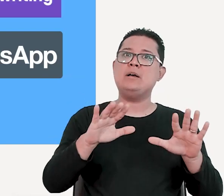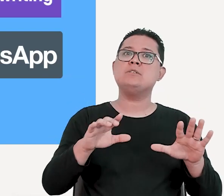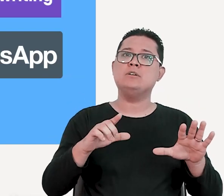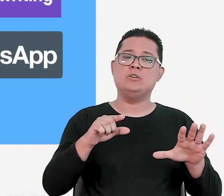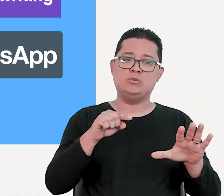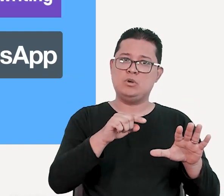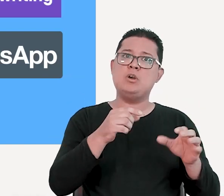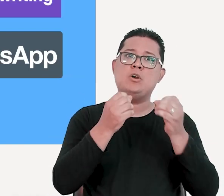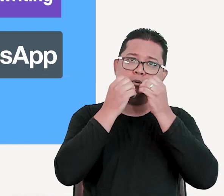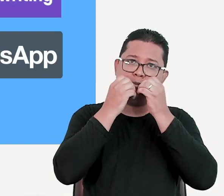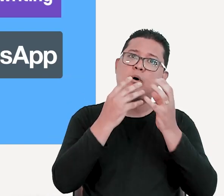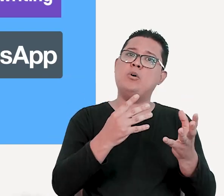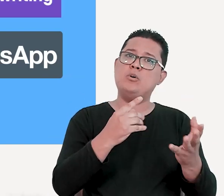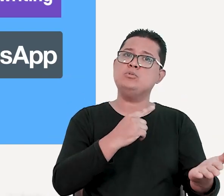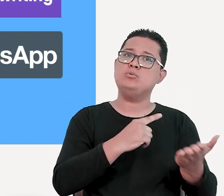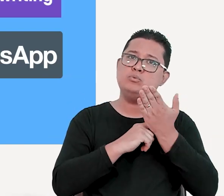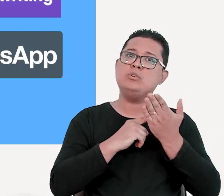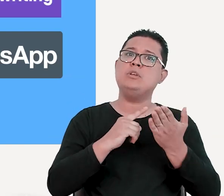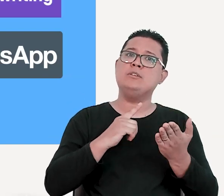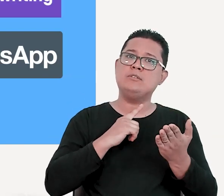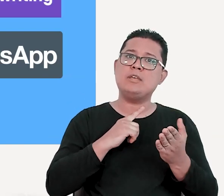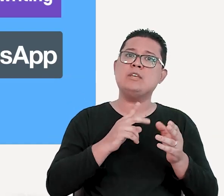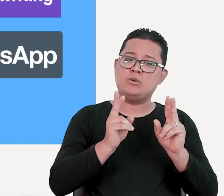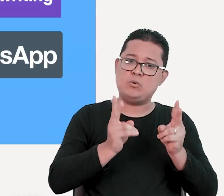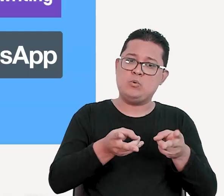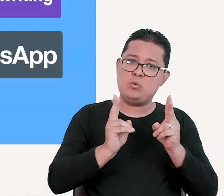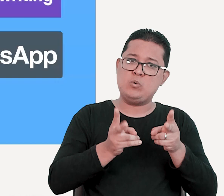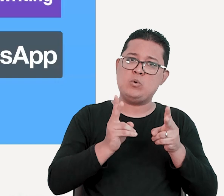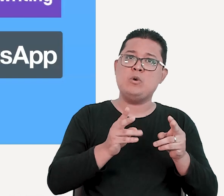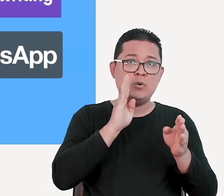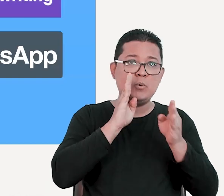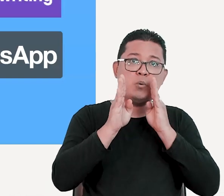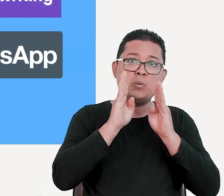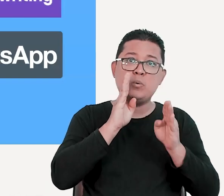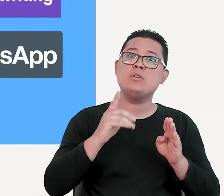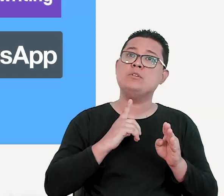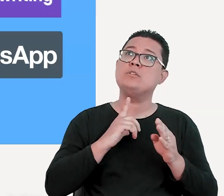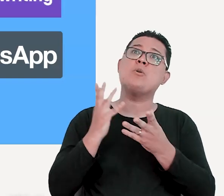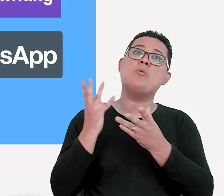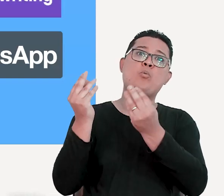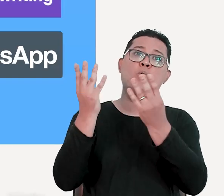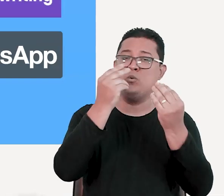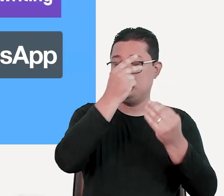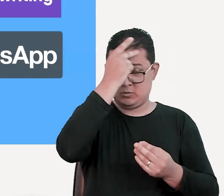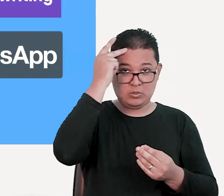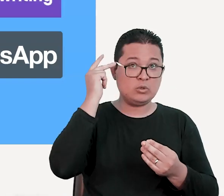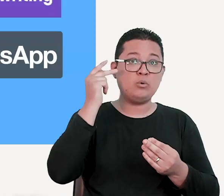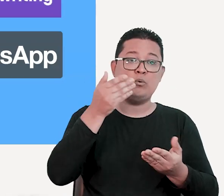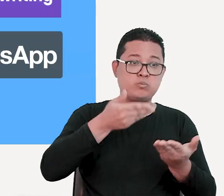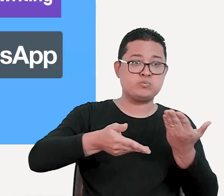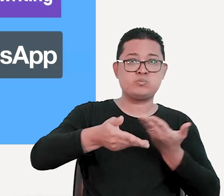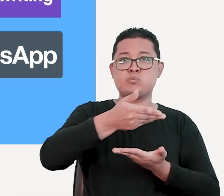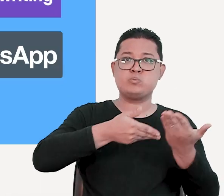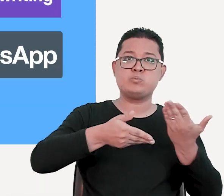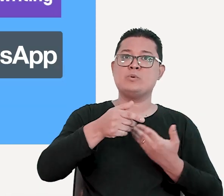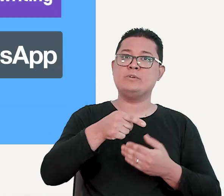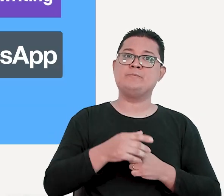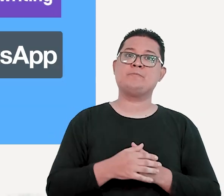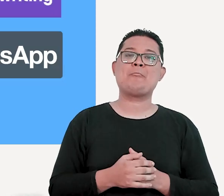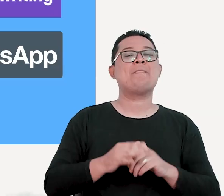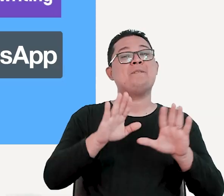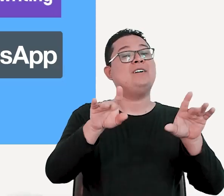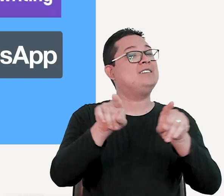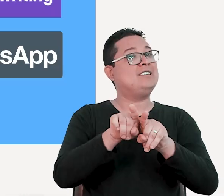demais, porque tem muita gente que ainda usa o Facebook como ferramenta de troca de informação. E o que eu uso muito, e eu também